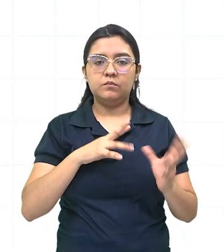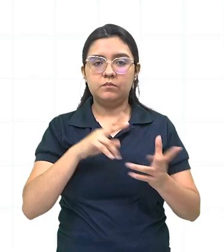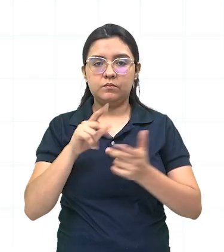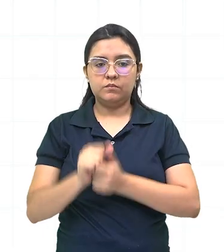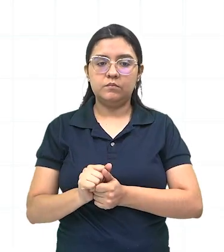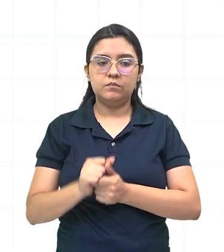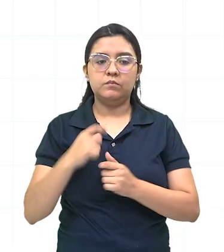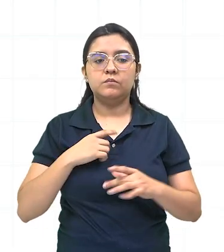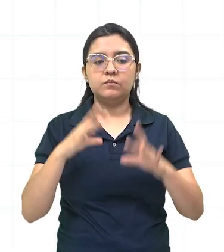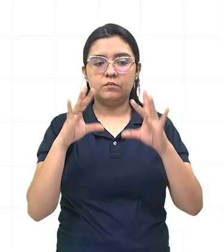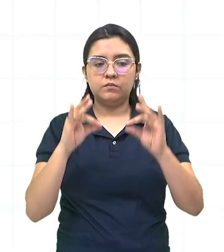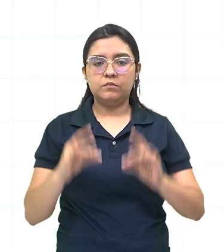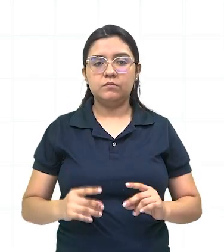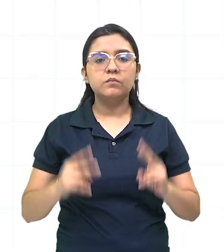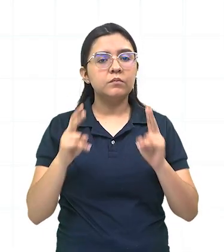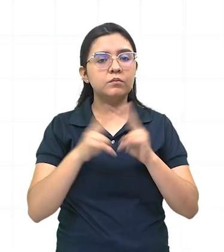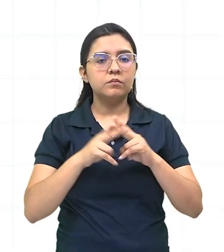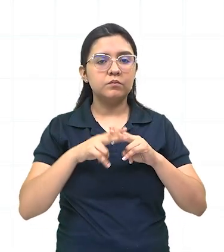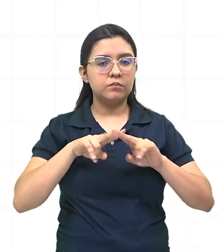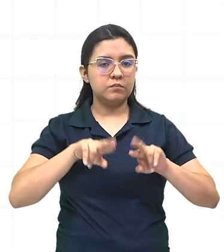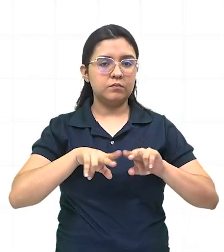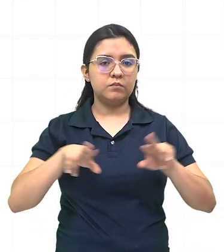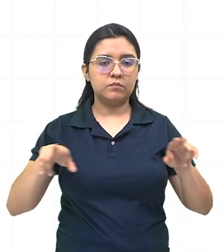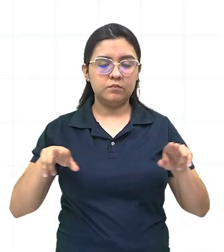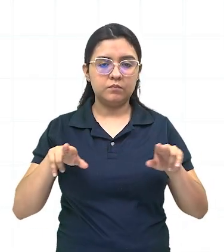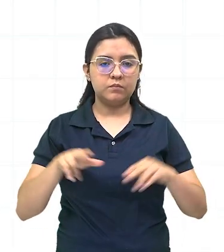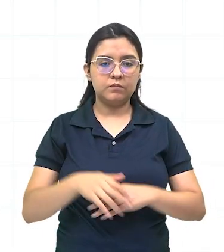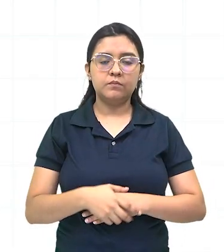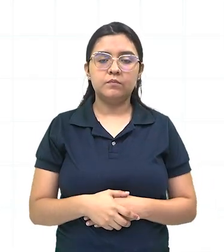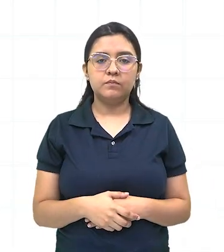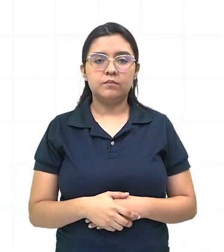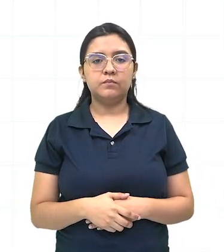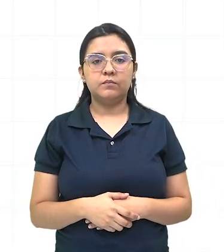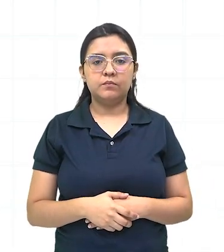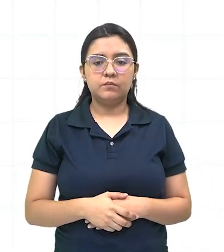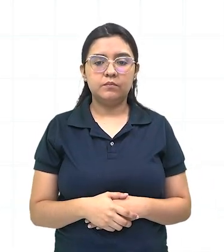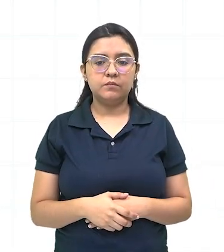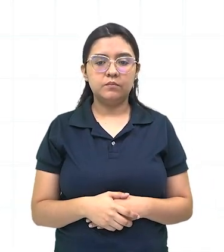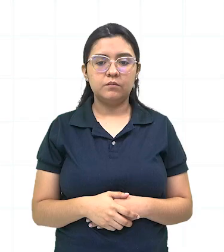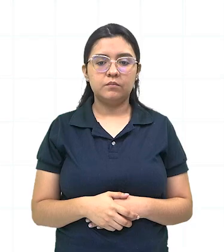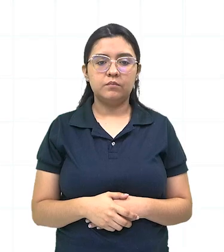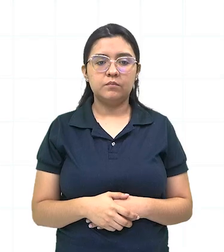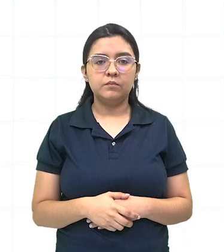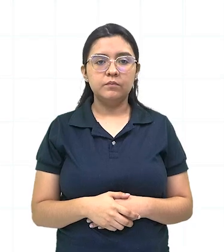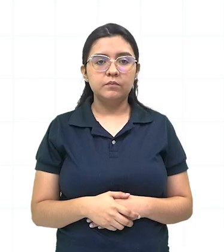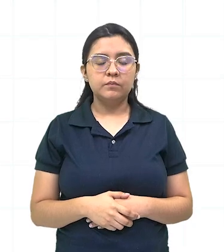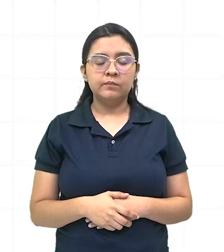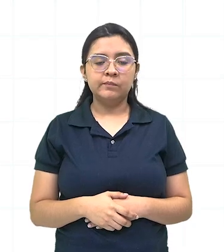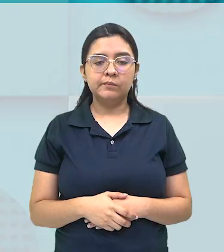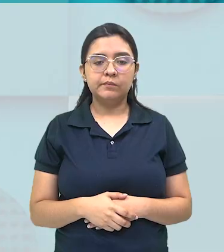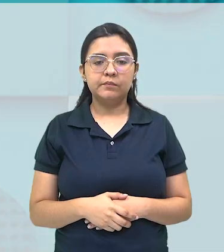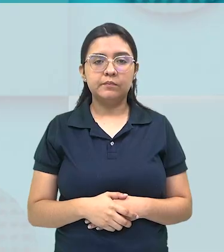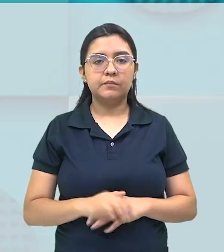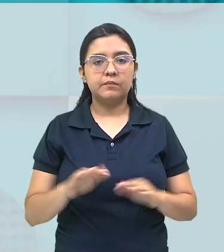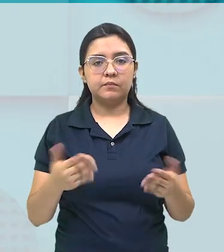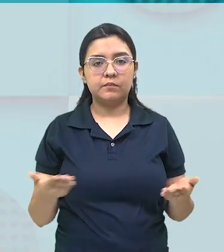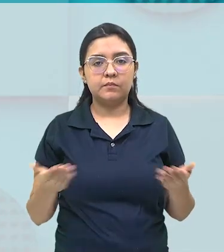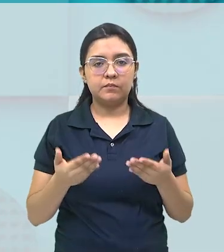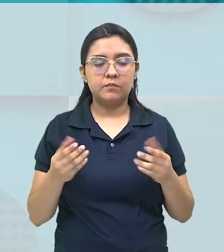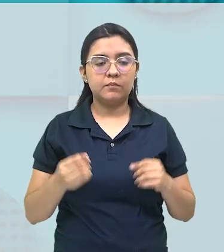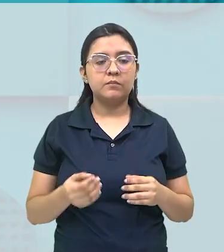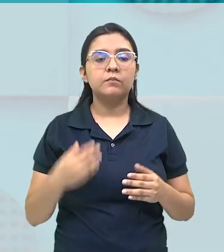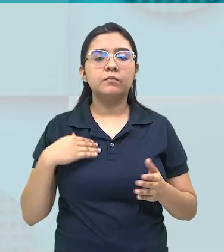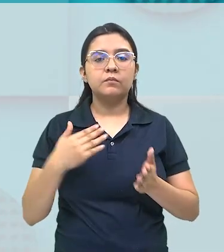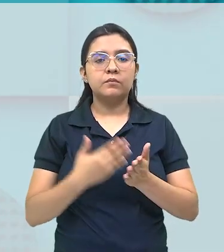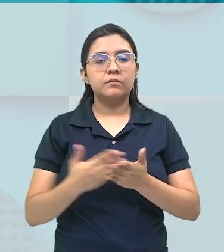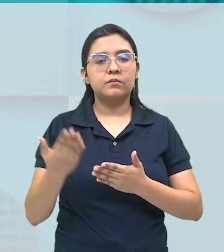Detalhamento, Aikido, Luta Greco-Romana, Kung Fu, Sumo, Wing Chun. Venham comigo e vamos